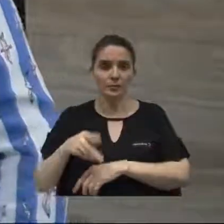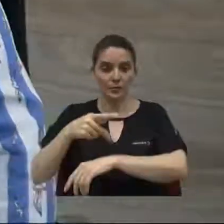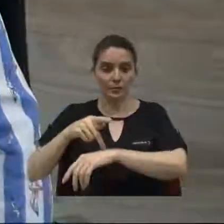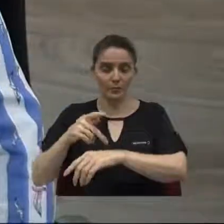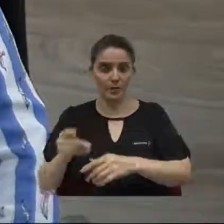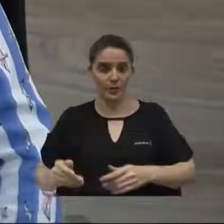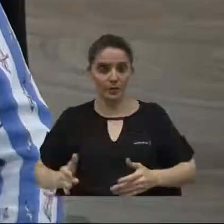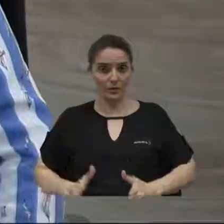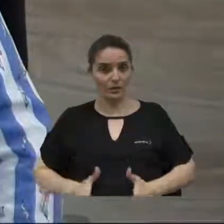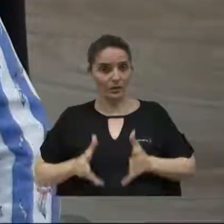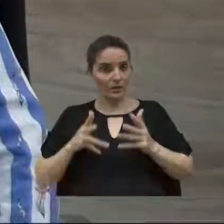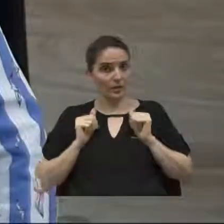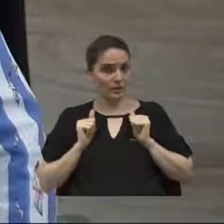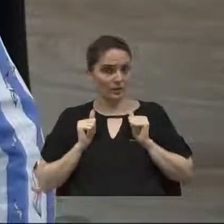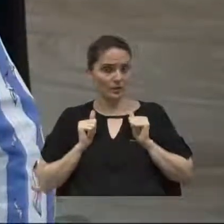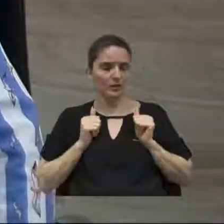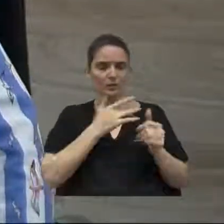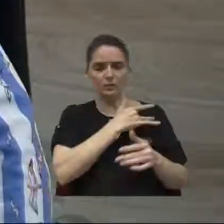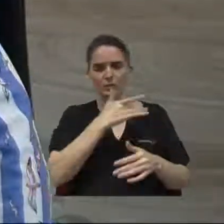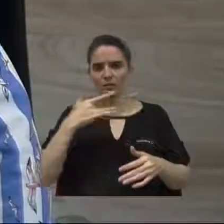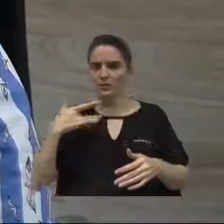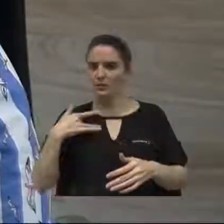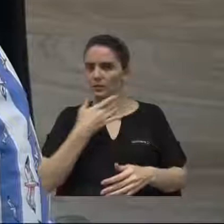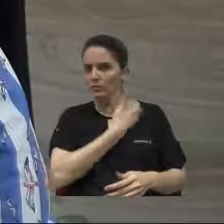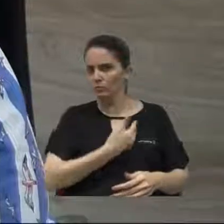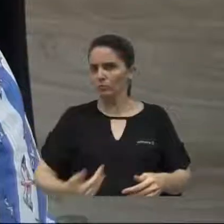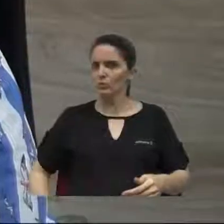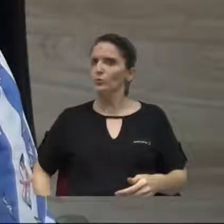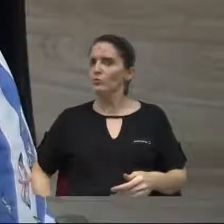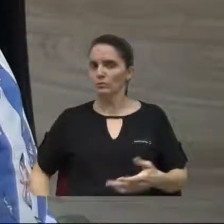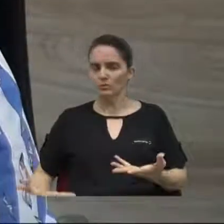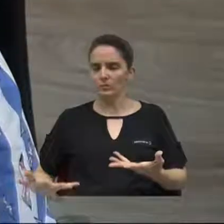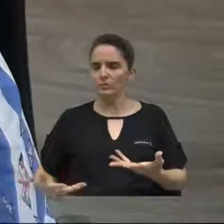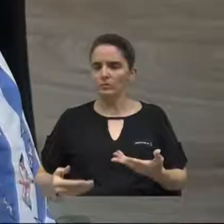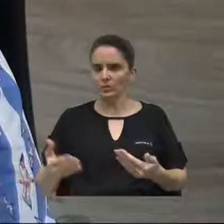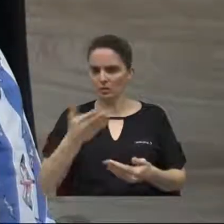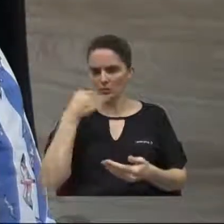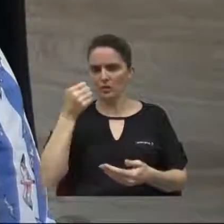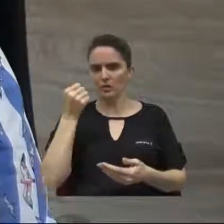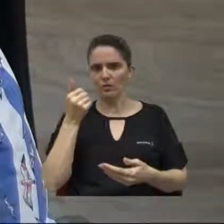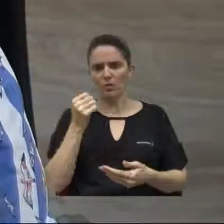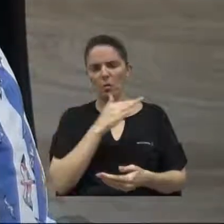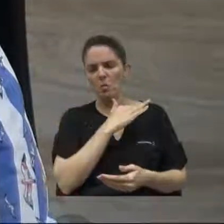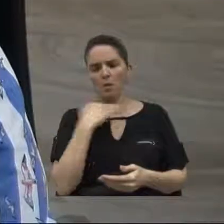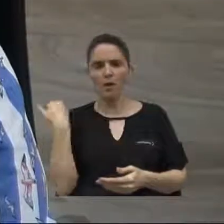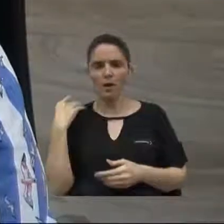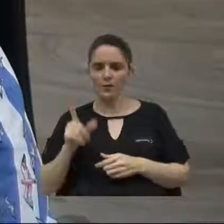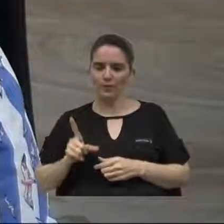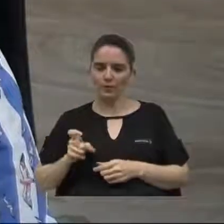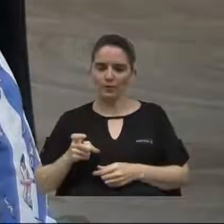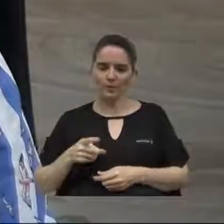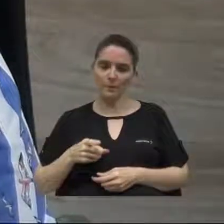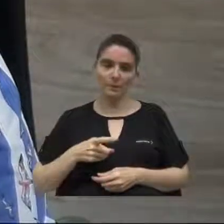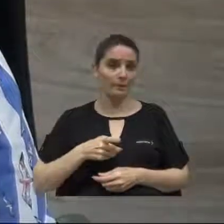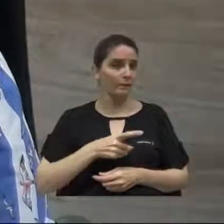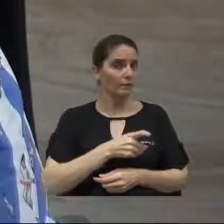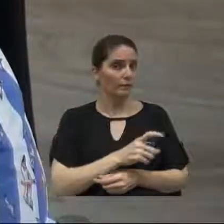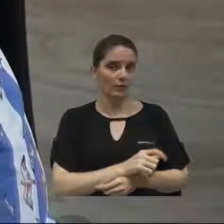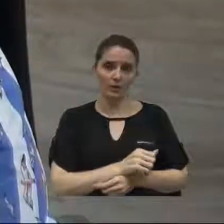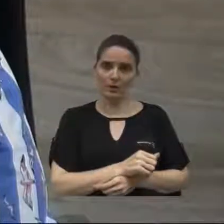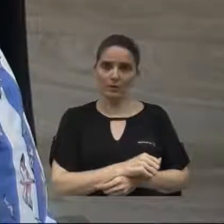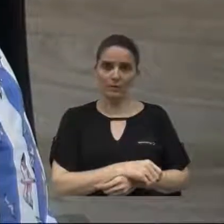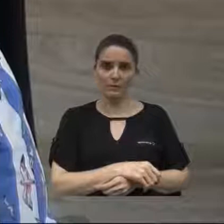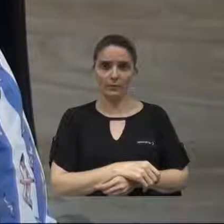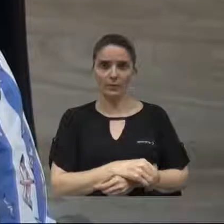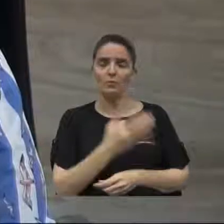saúde pública, bem mais avançada, eles não morrem de verminose, né, desidratação,